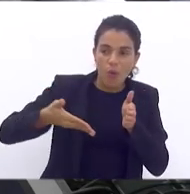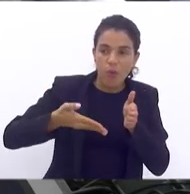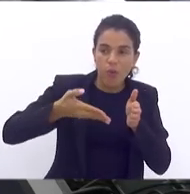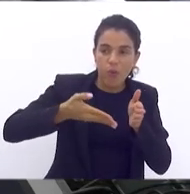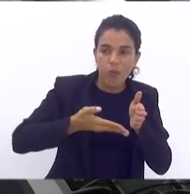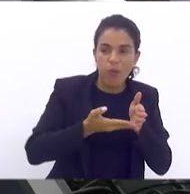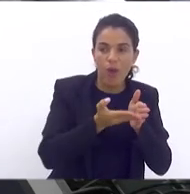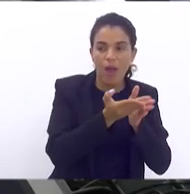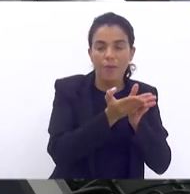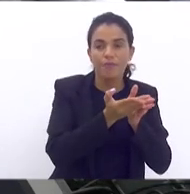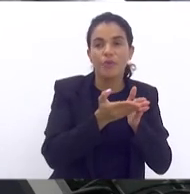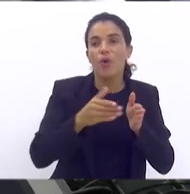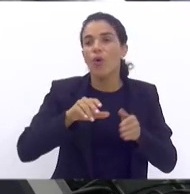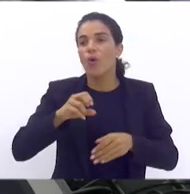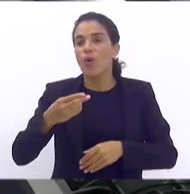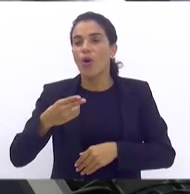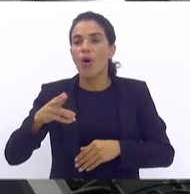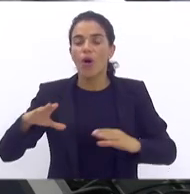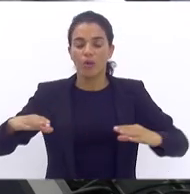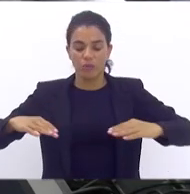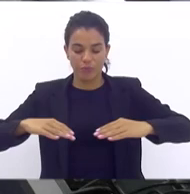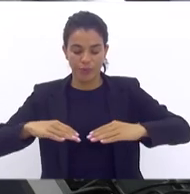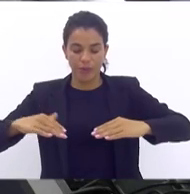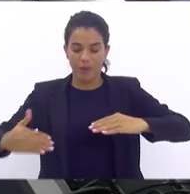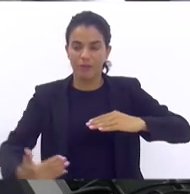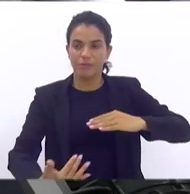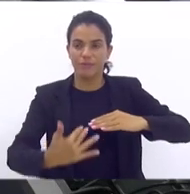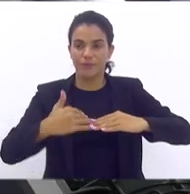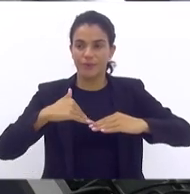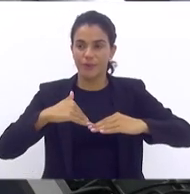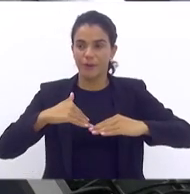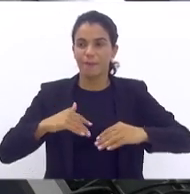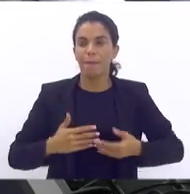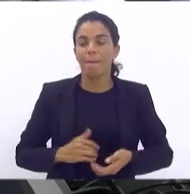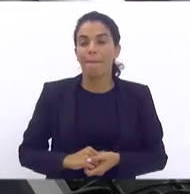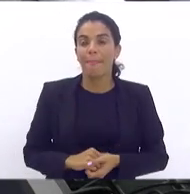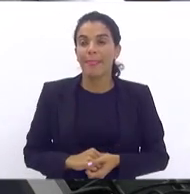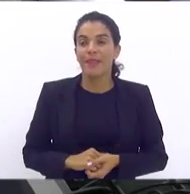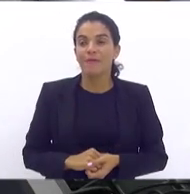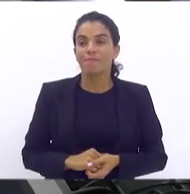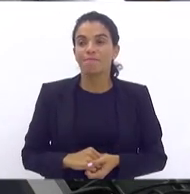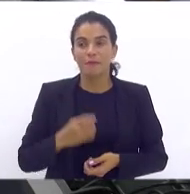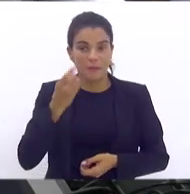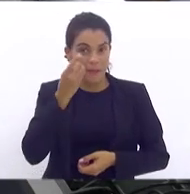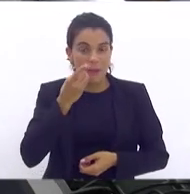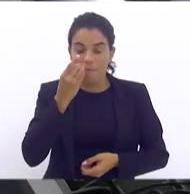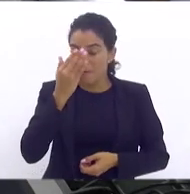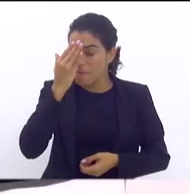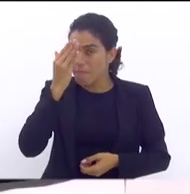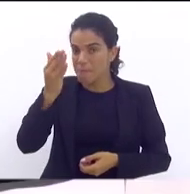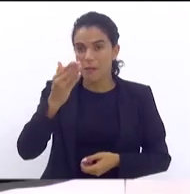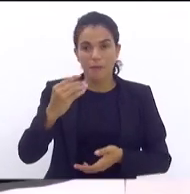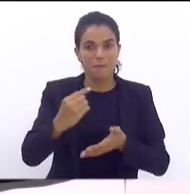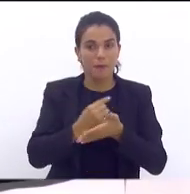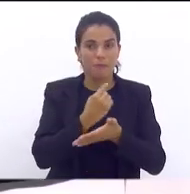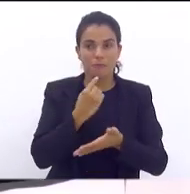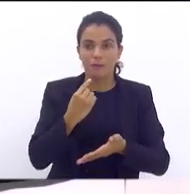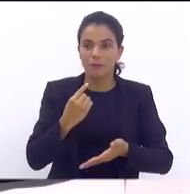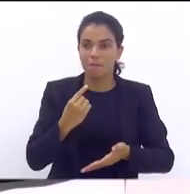em água de zona econômica exclusiva? Como é que é isso? Senhor deputado, muito, muito obrigado pela sua pergunta, muito